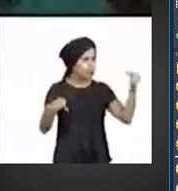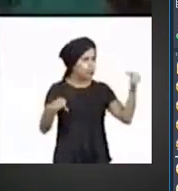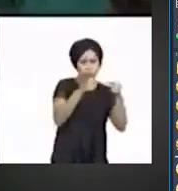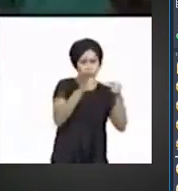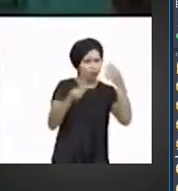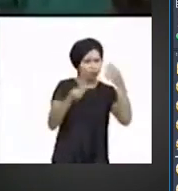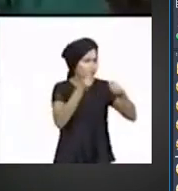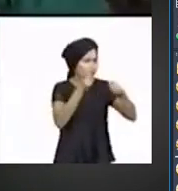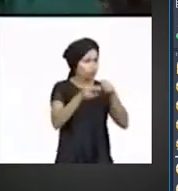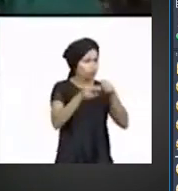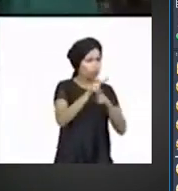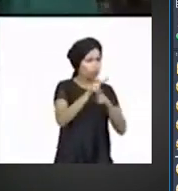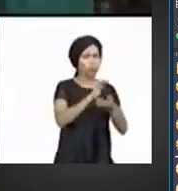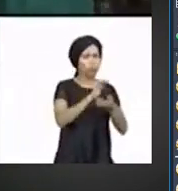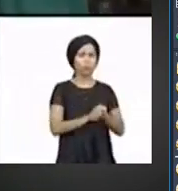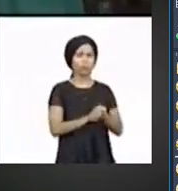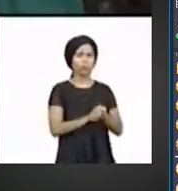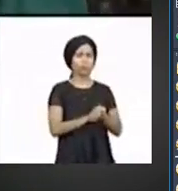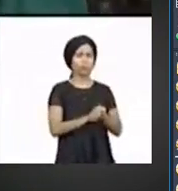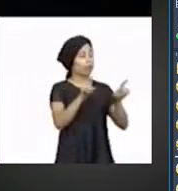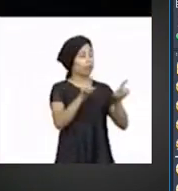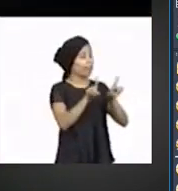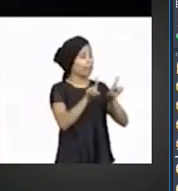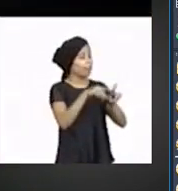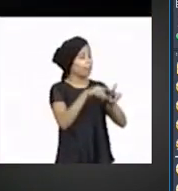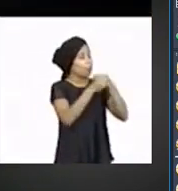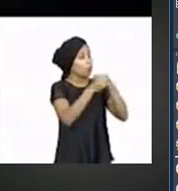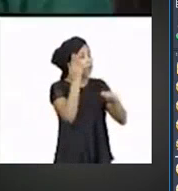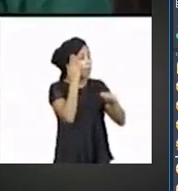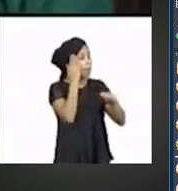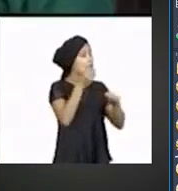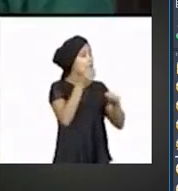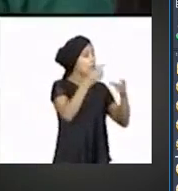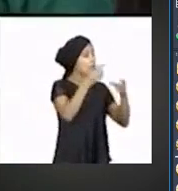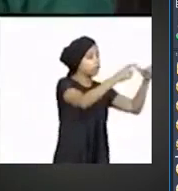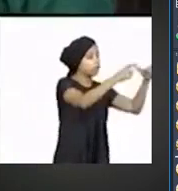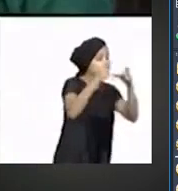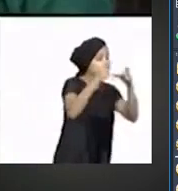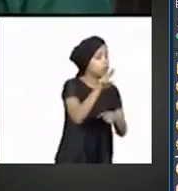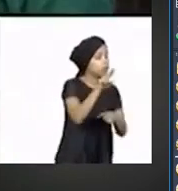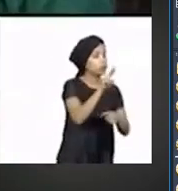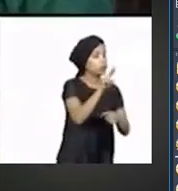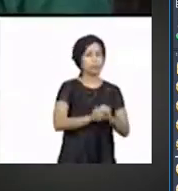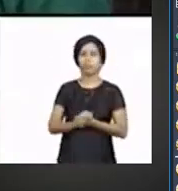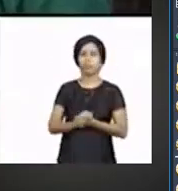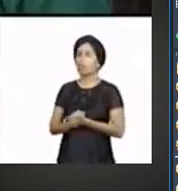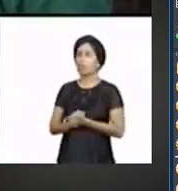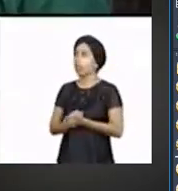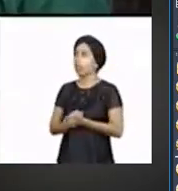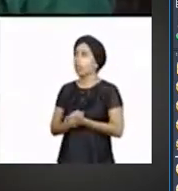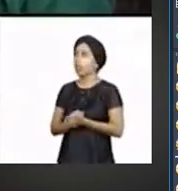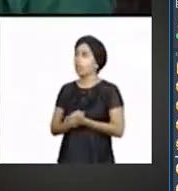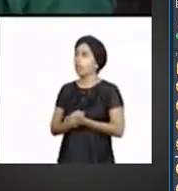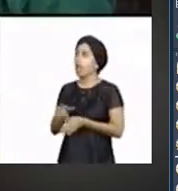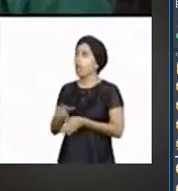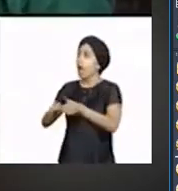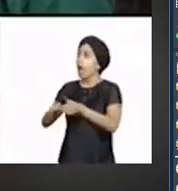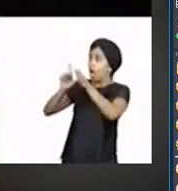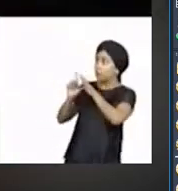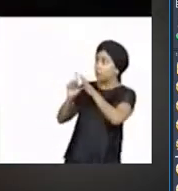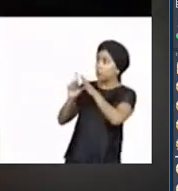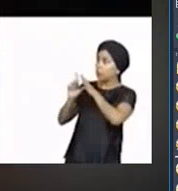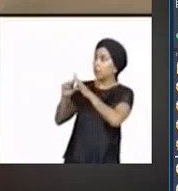de desvios e extravios de explosivos e acessórios. Antes de ser usado, esse material é inspecionado. Como é feita essa